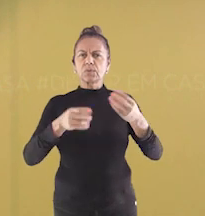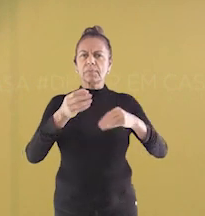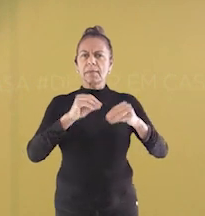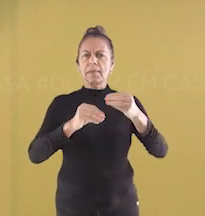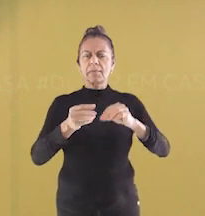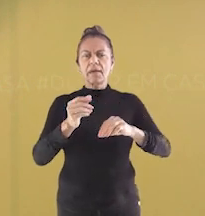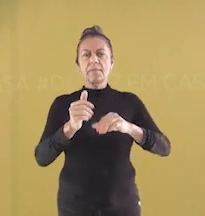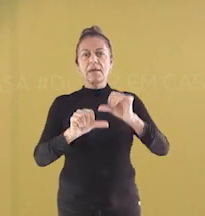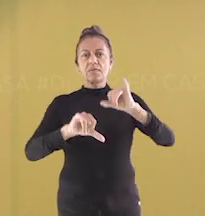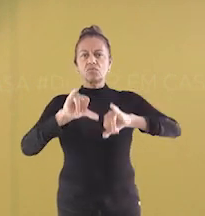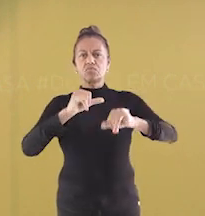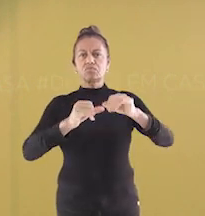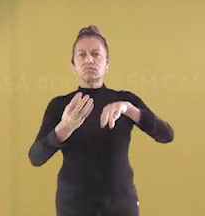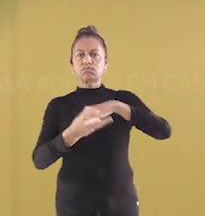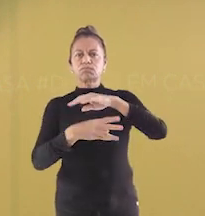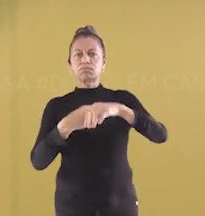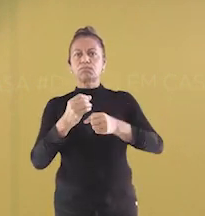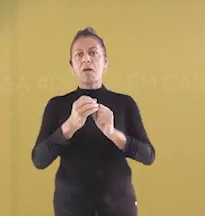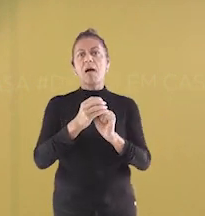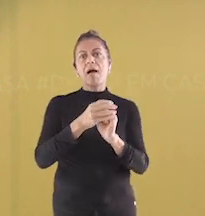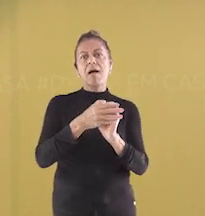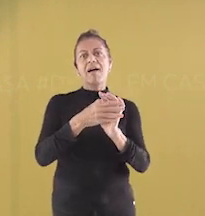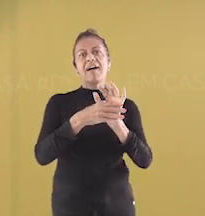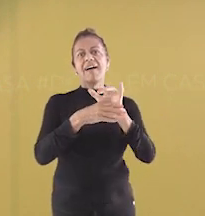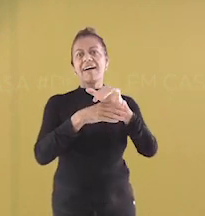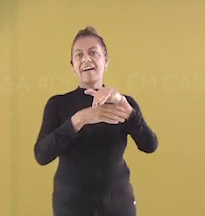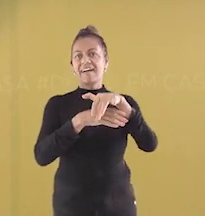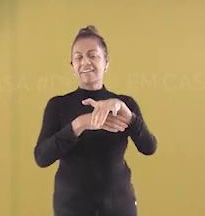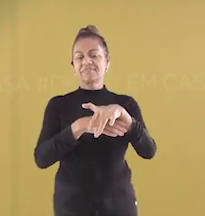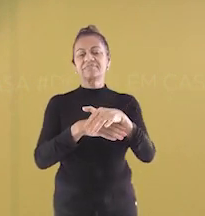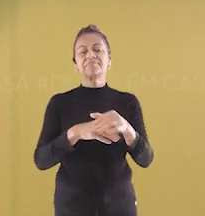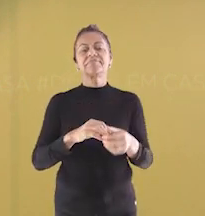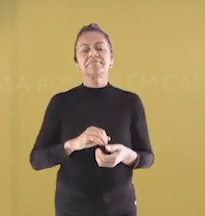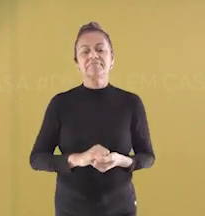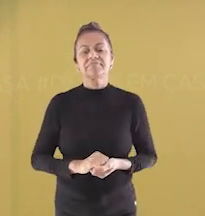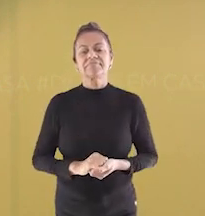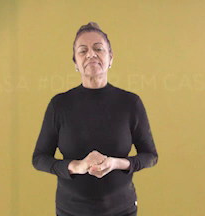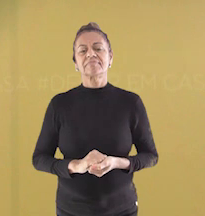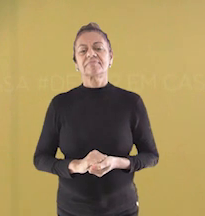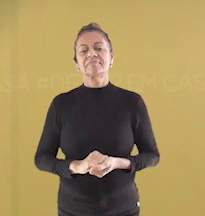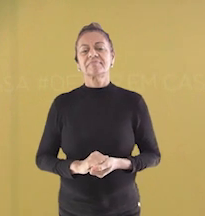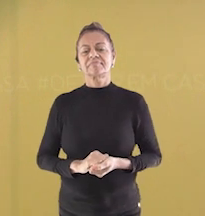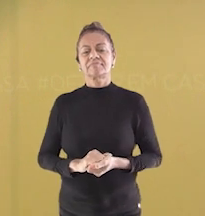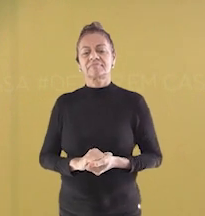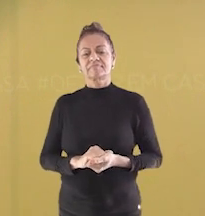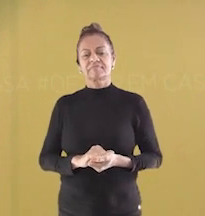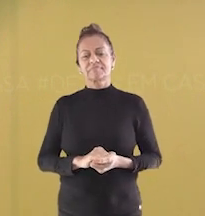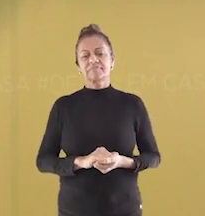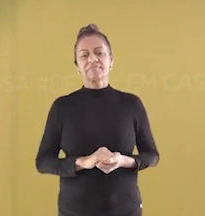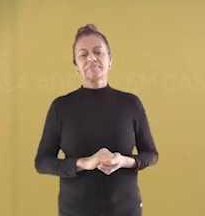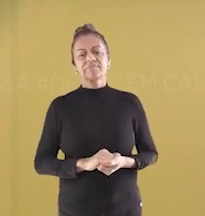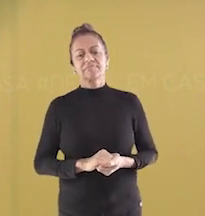entre o ácido do vinagre e o bicarbonato, que é uma base.